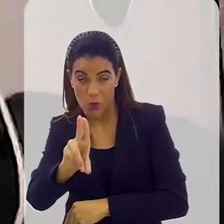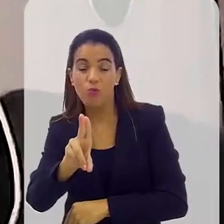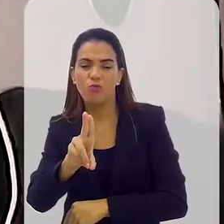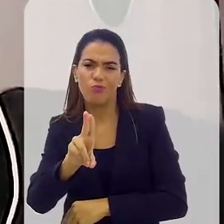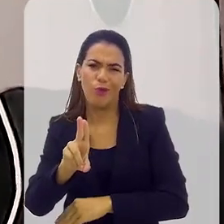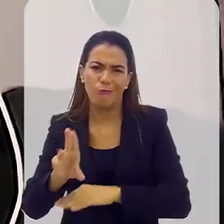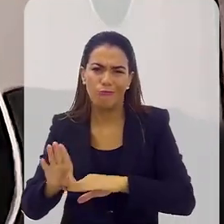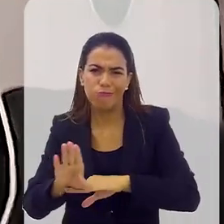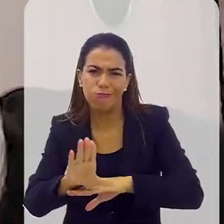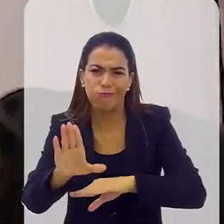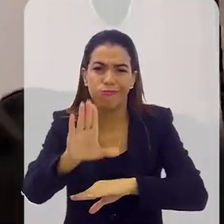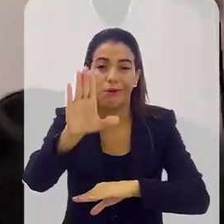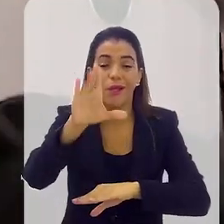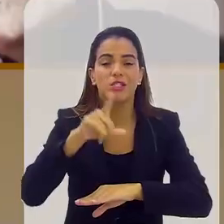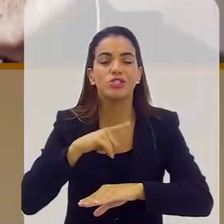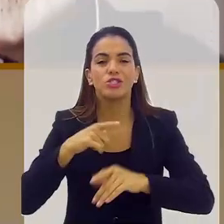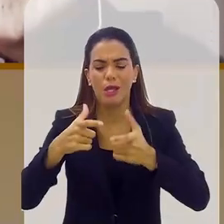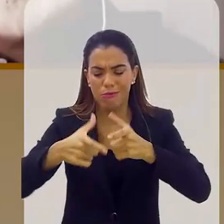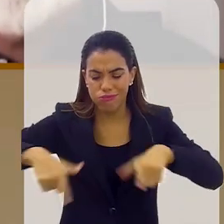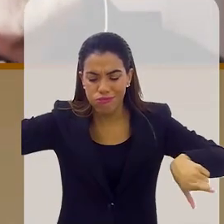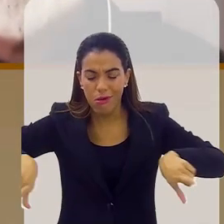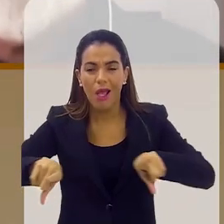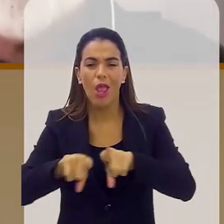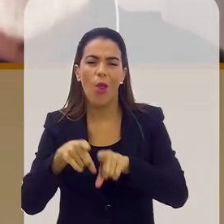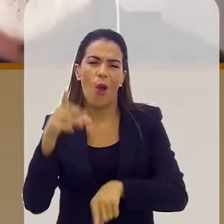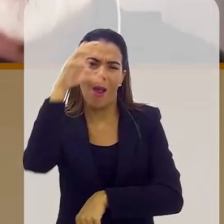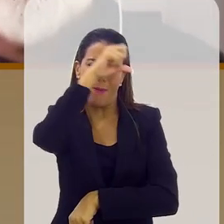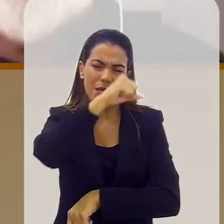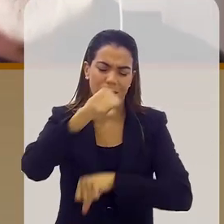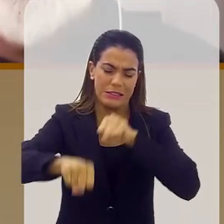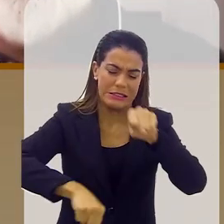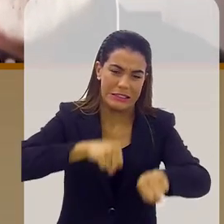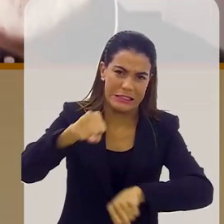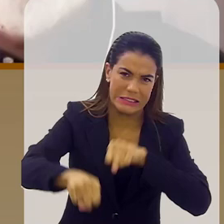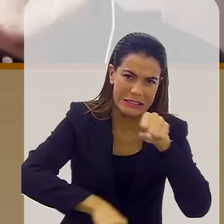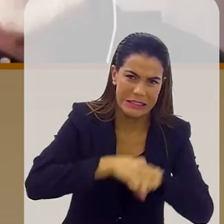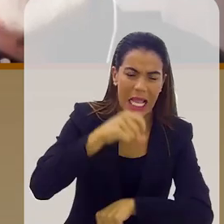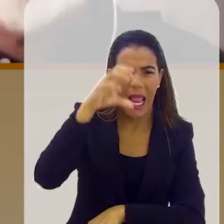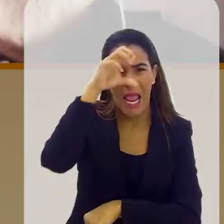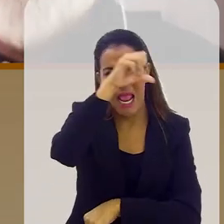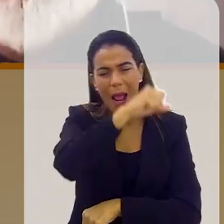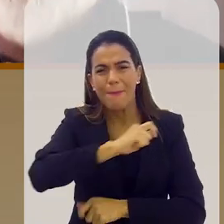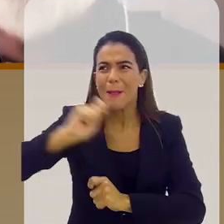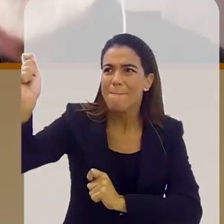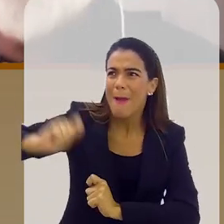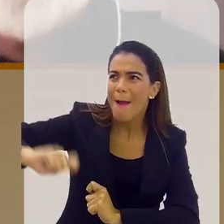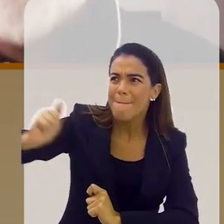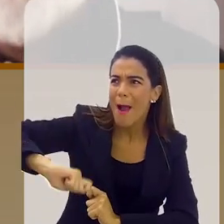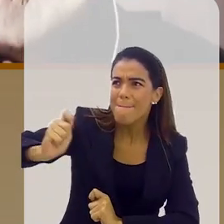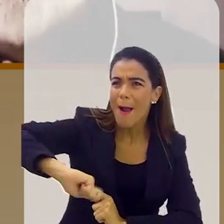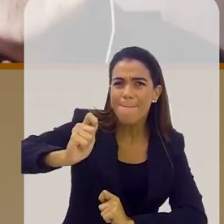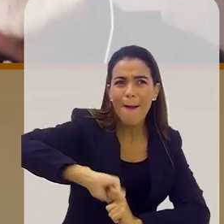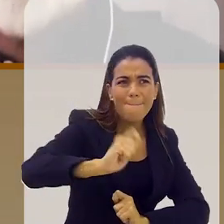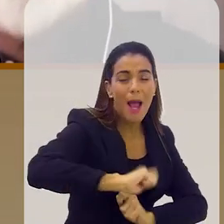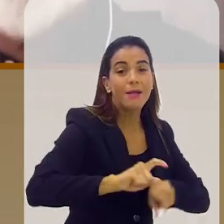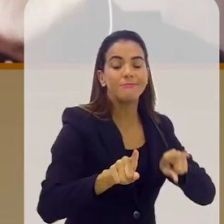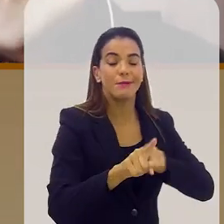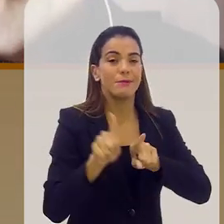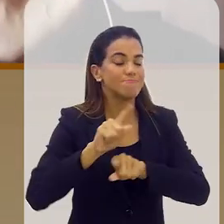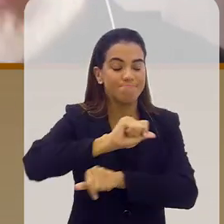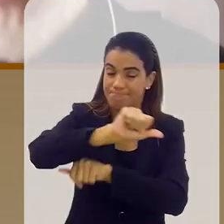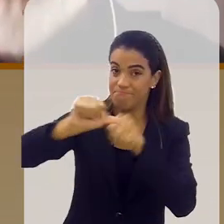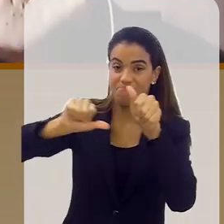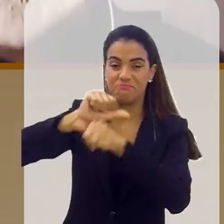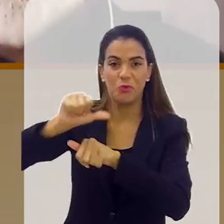morro, assim. E ali tinha campo de futebol, ali eu aprendi a andar de bicicleta, ali eu aprendi a jogar bola, soltar pipa. Então, acho que isso foi uma